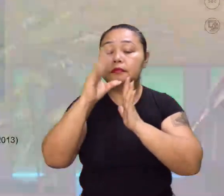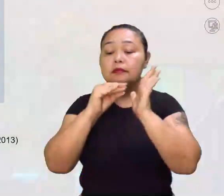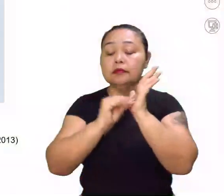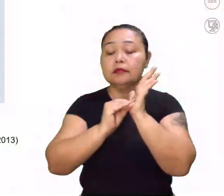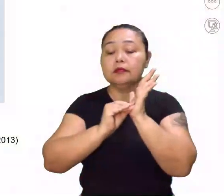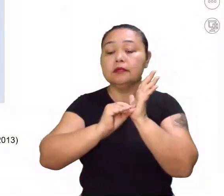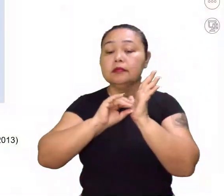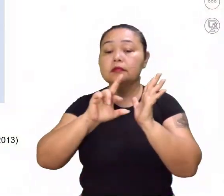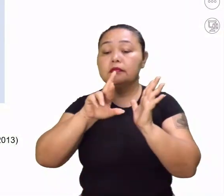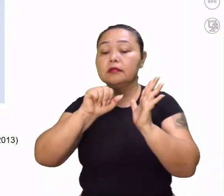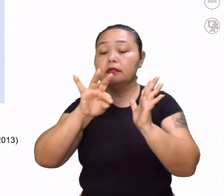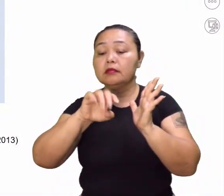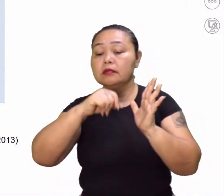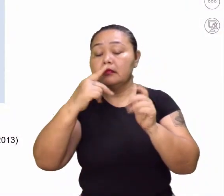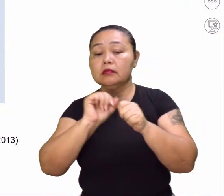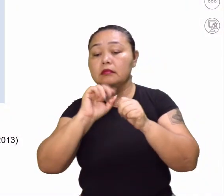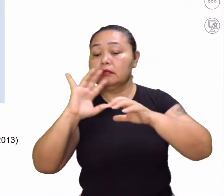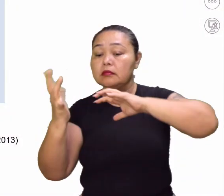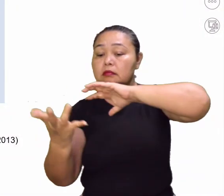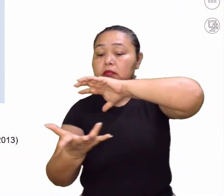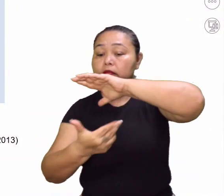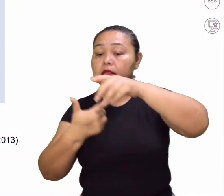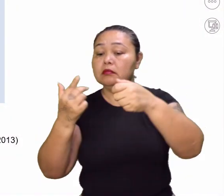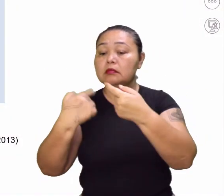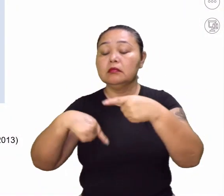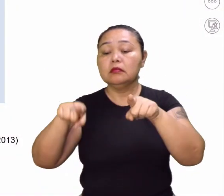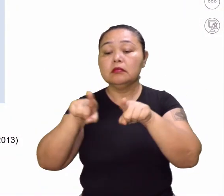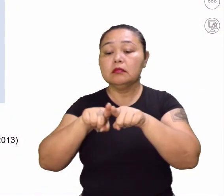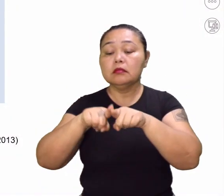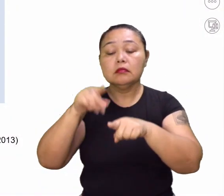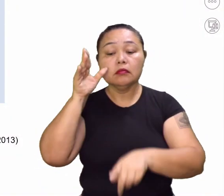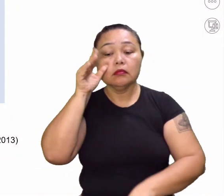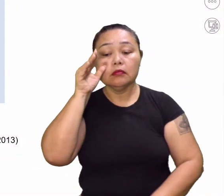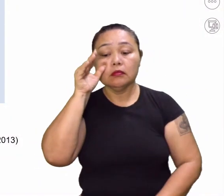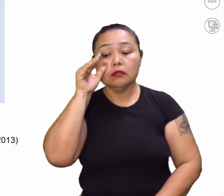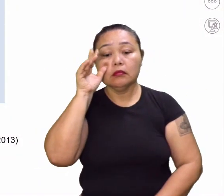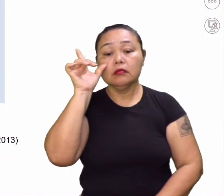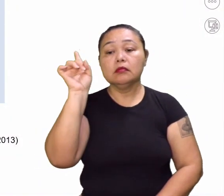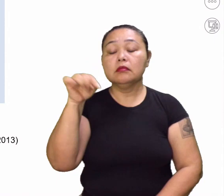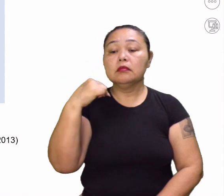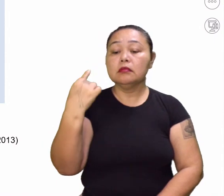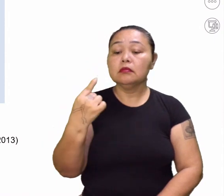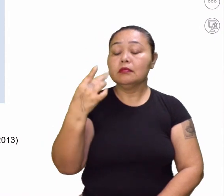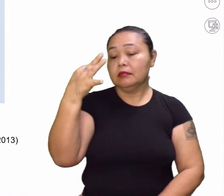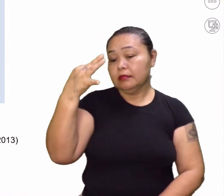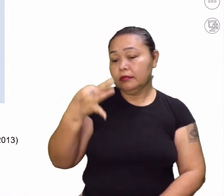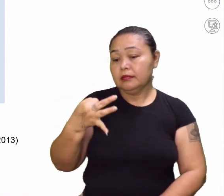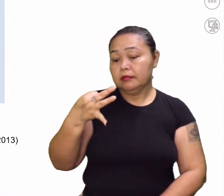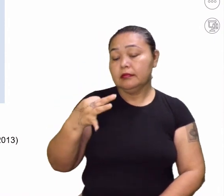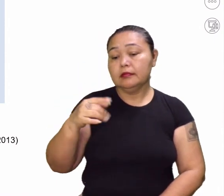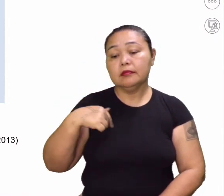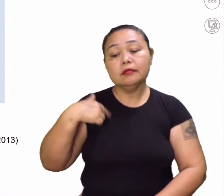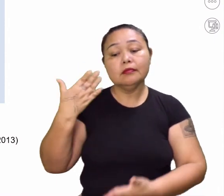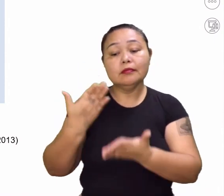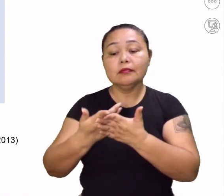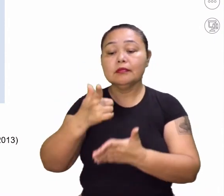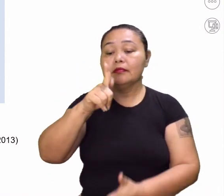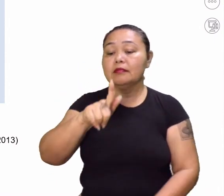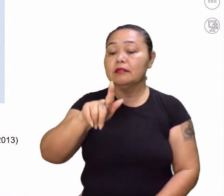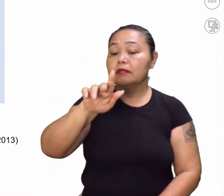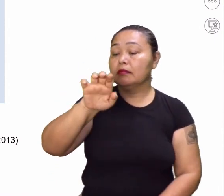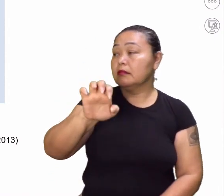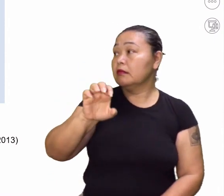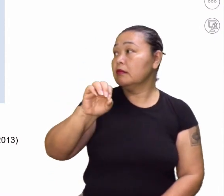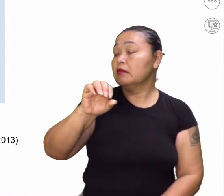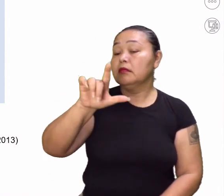de rotação e translação. Fechando. Nível de curiosidade, né? Ótimo, com certeza. Lembrei das minhas aulas de geologia da